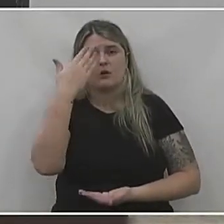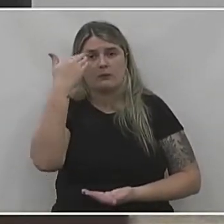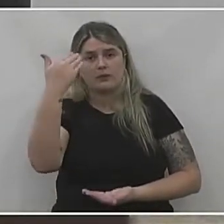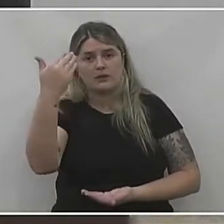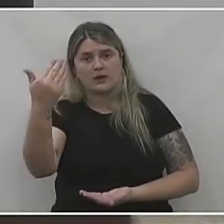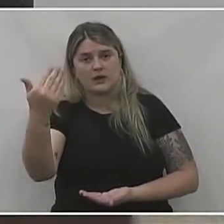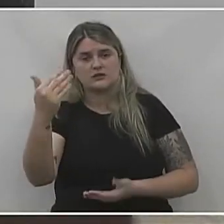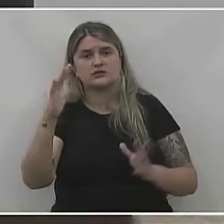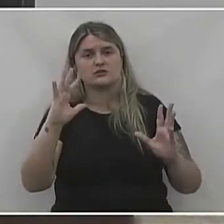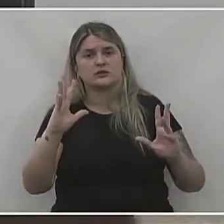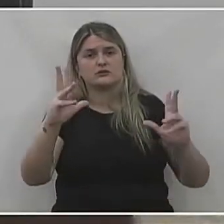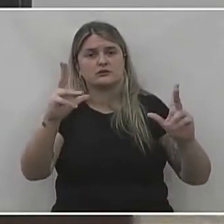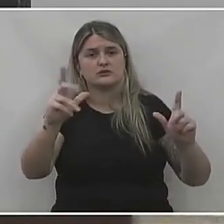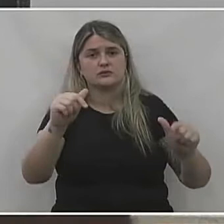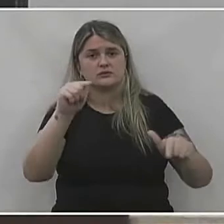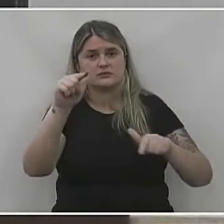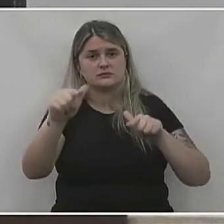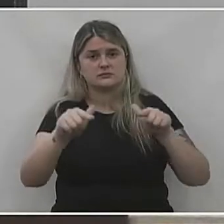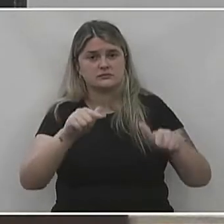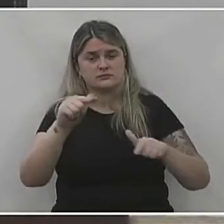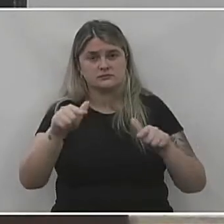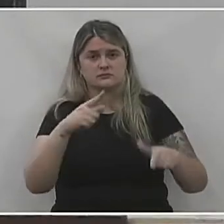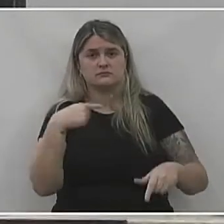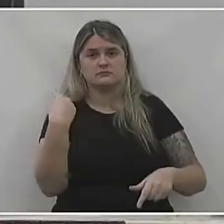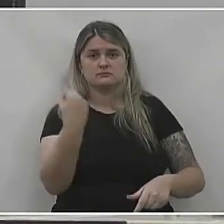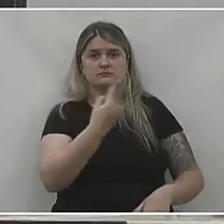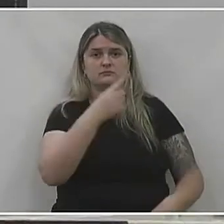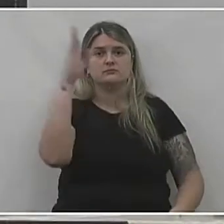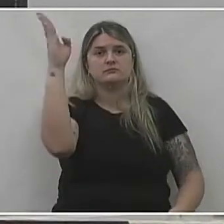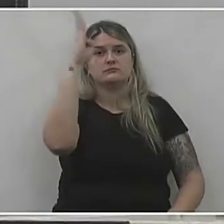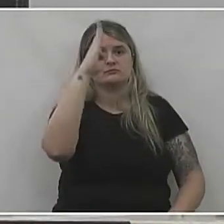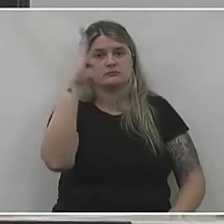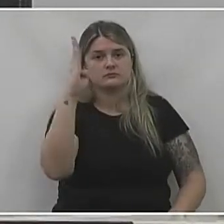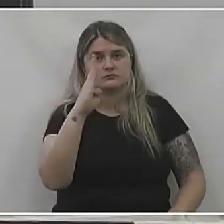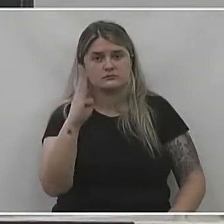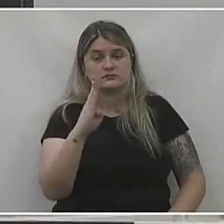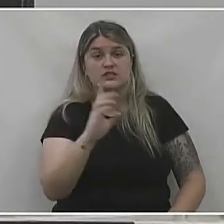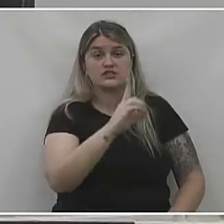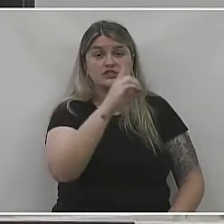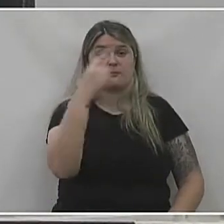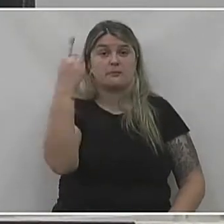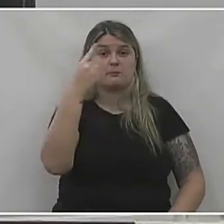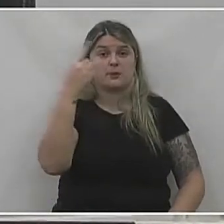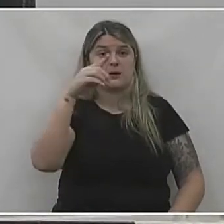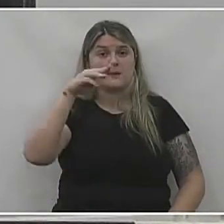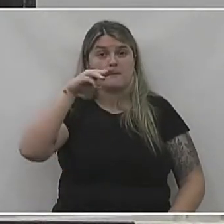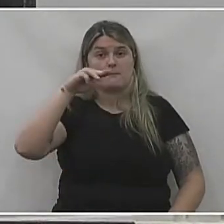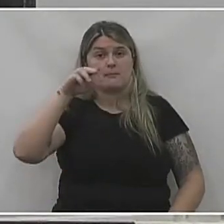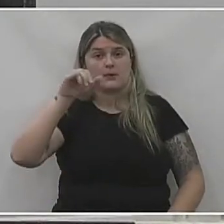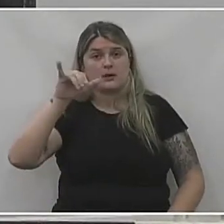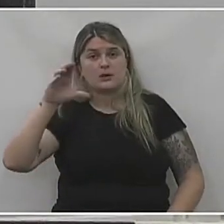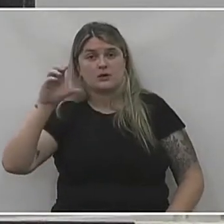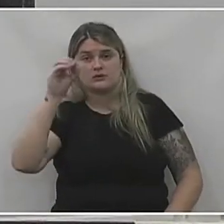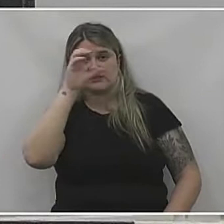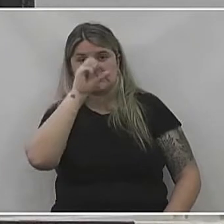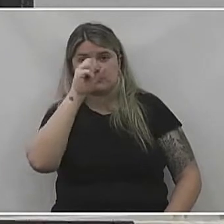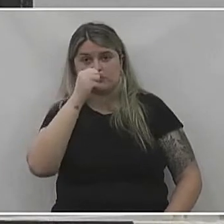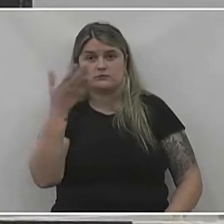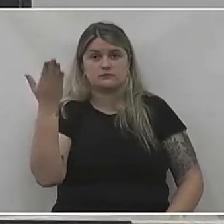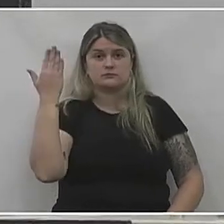a minha homenagem a todos os trabalhadores do nosso Brasil dia 1º de Maio sábado